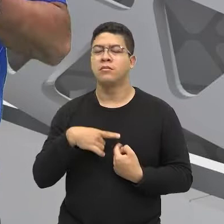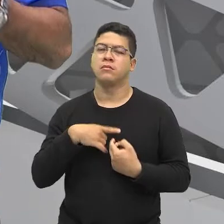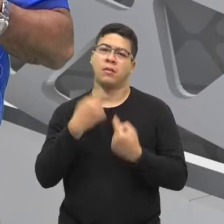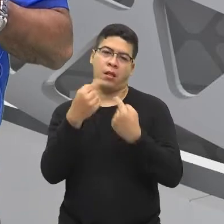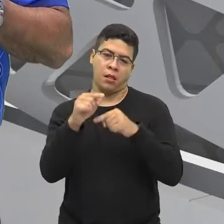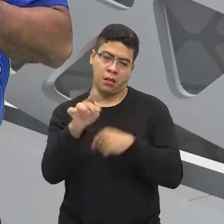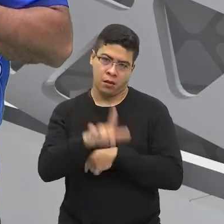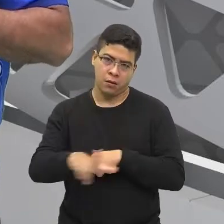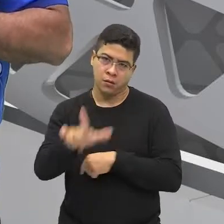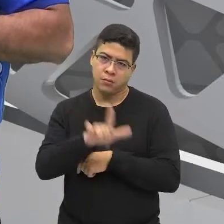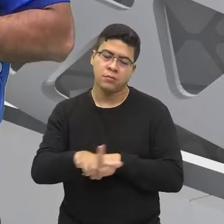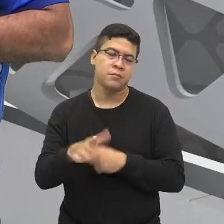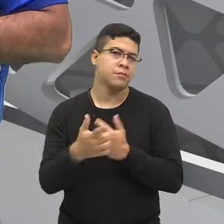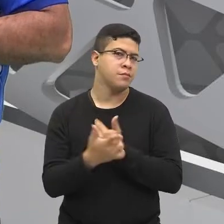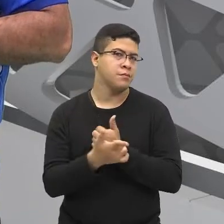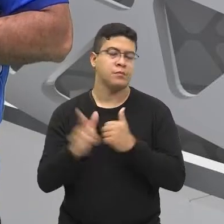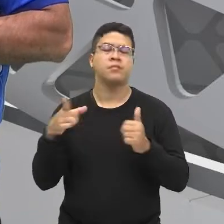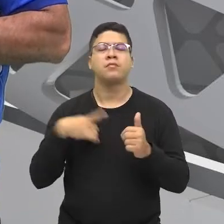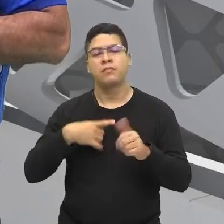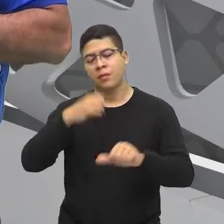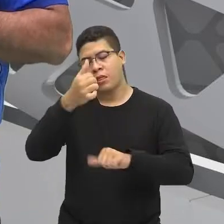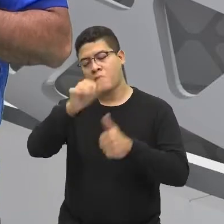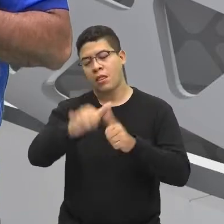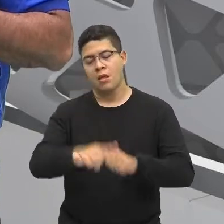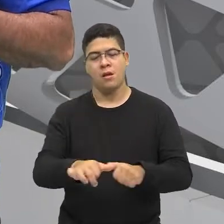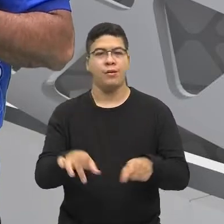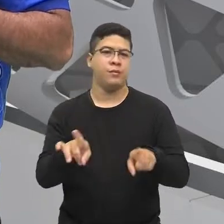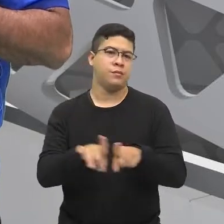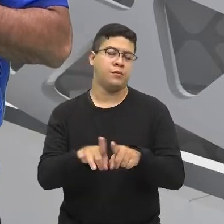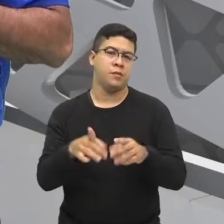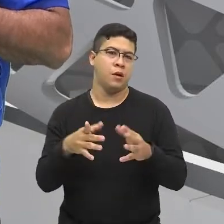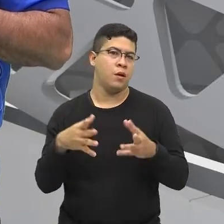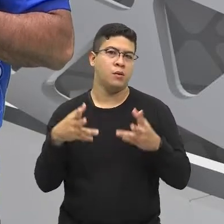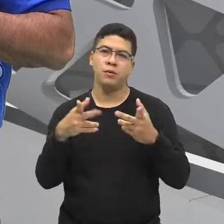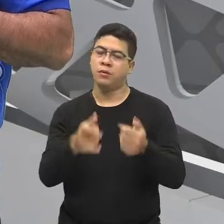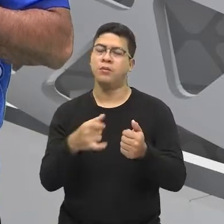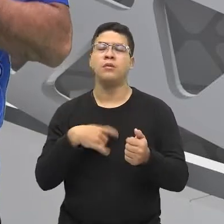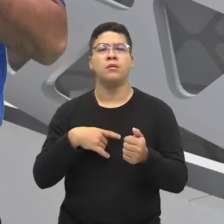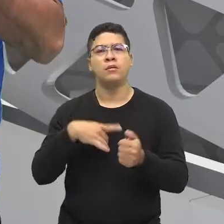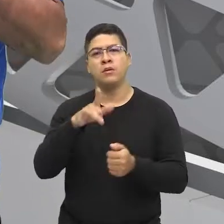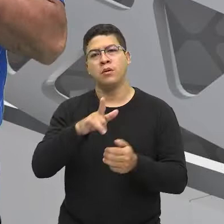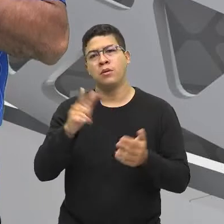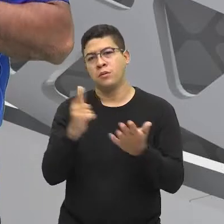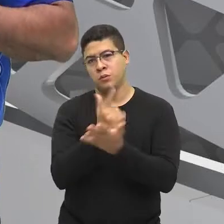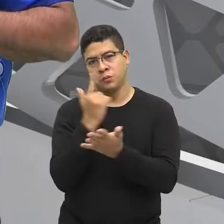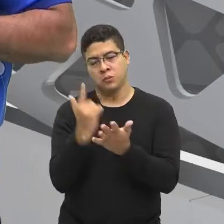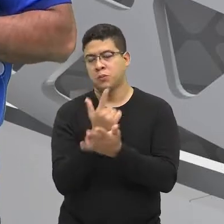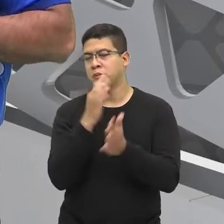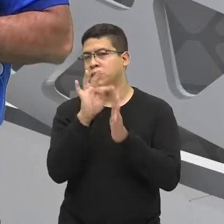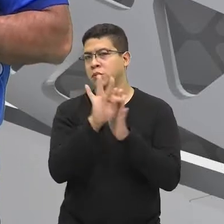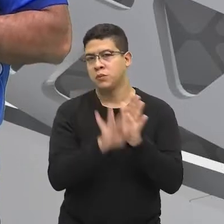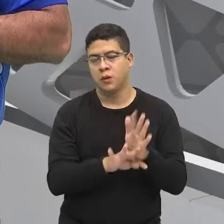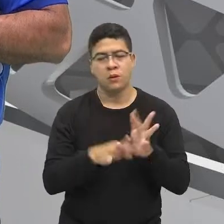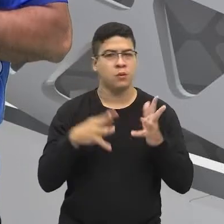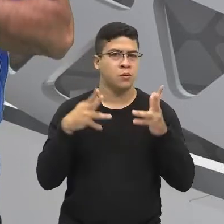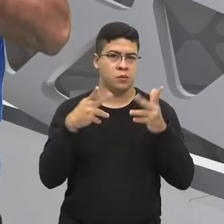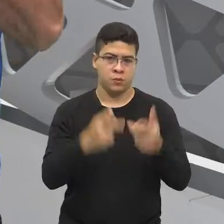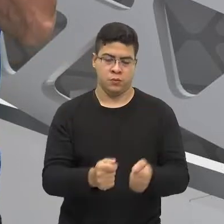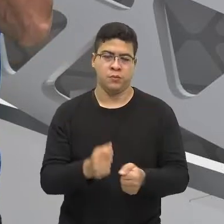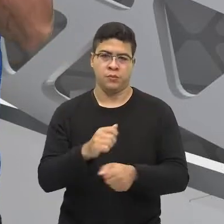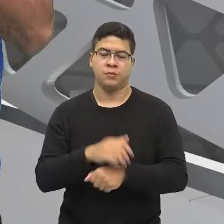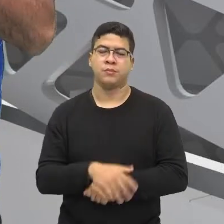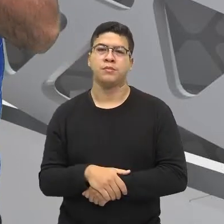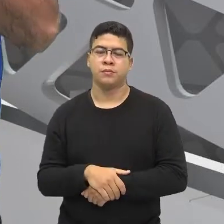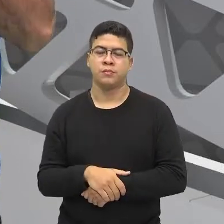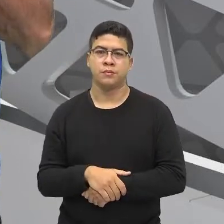também, entre outras coisas. Ele analisava ali as obras literárias, os movimentos. Então, nesse livro, A Escrava que não é Isaura, ele